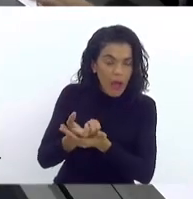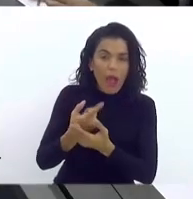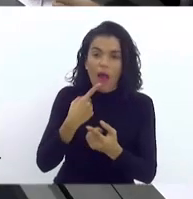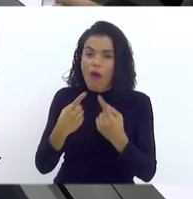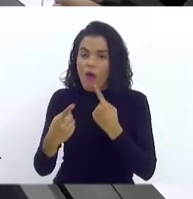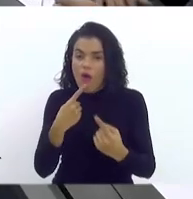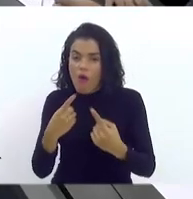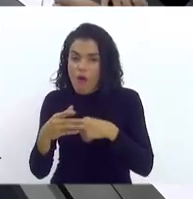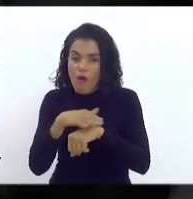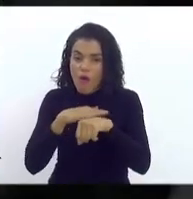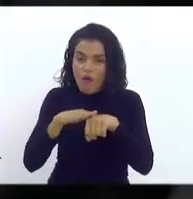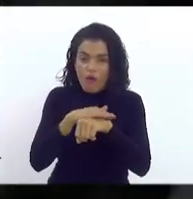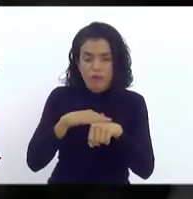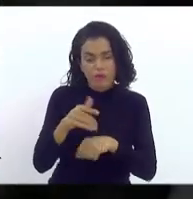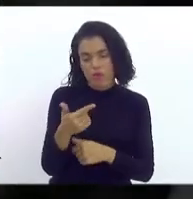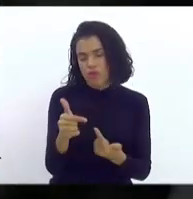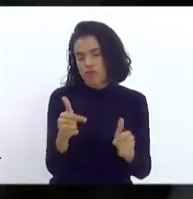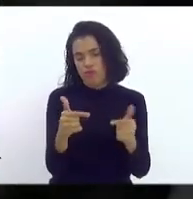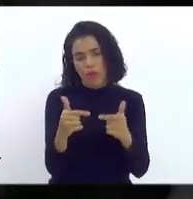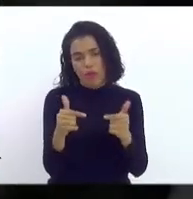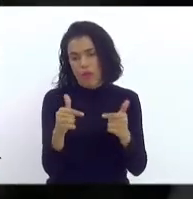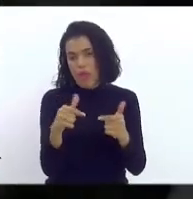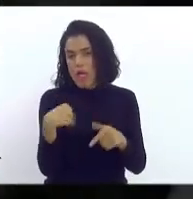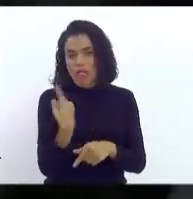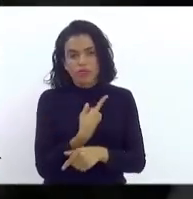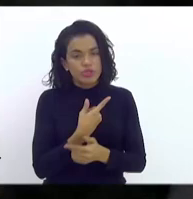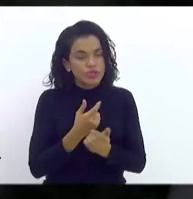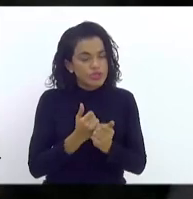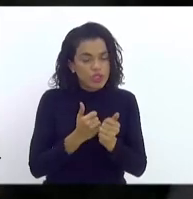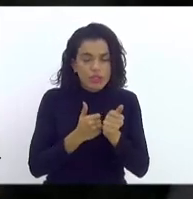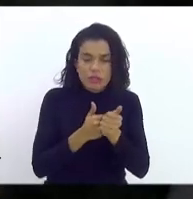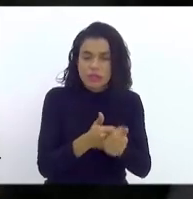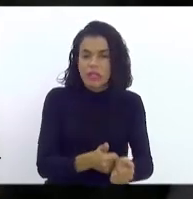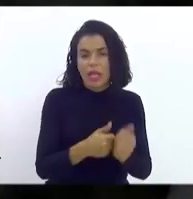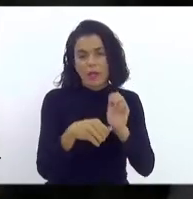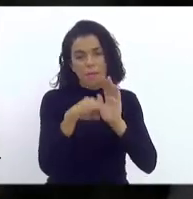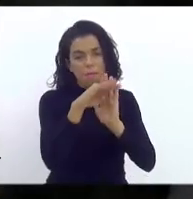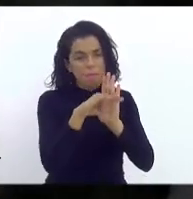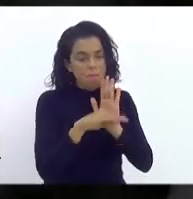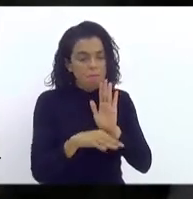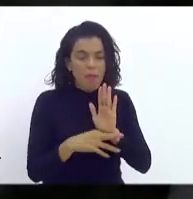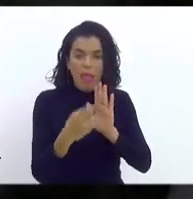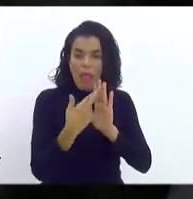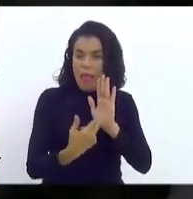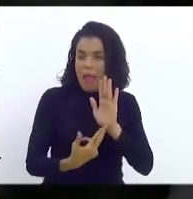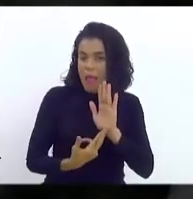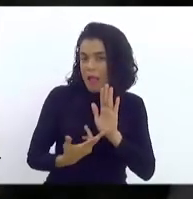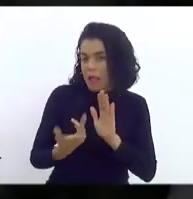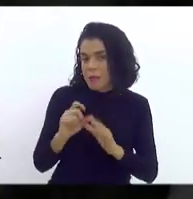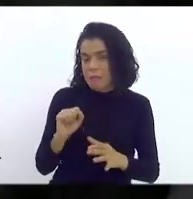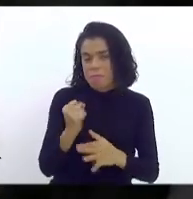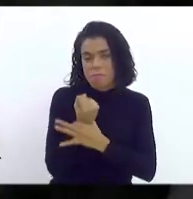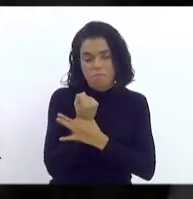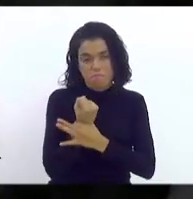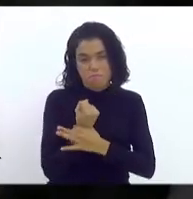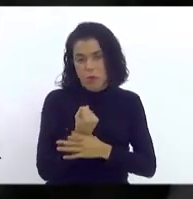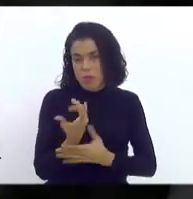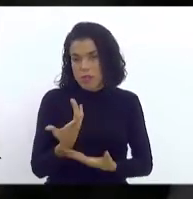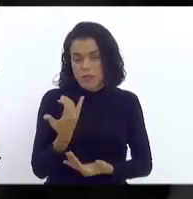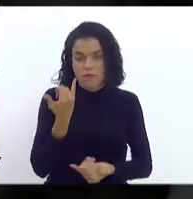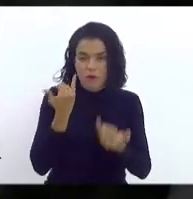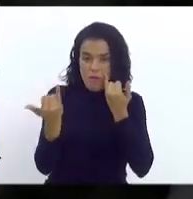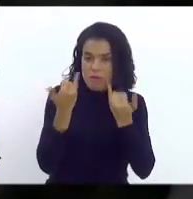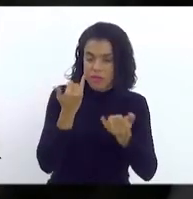diálogos com autoridades? Não, de forma alguma, a gente segue todas as regras de proteção de dados, a gente não é impossível realizar esse